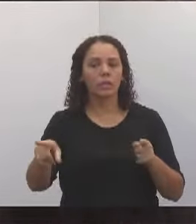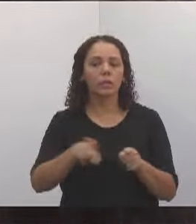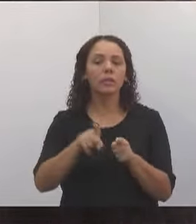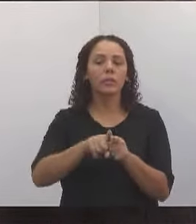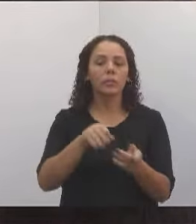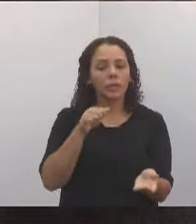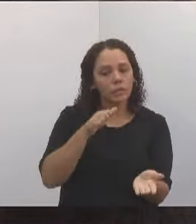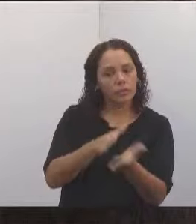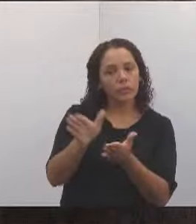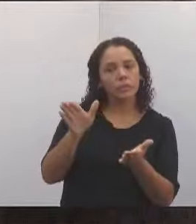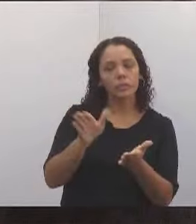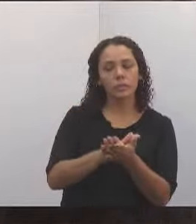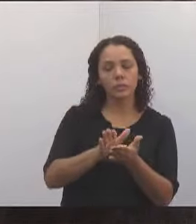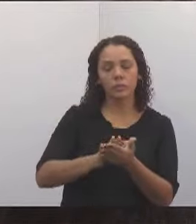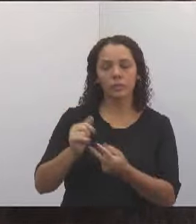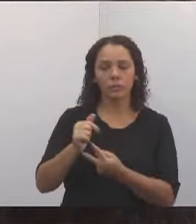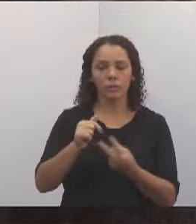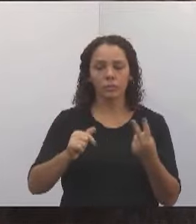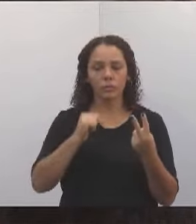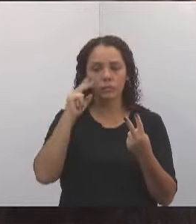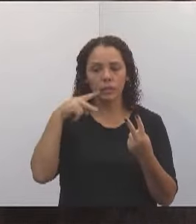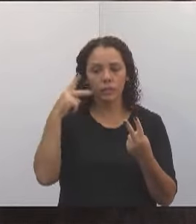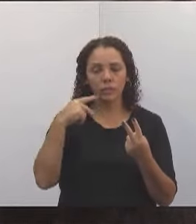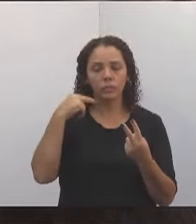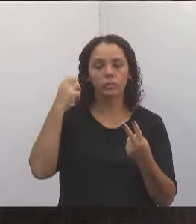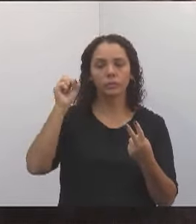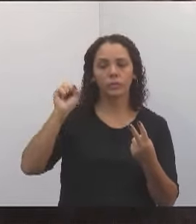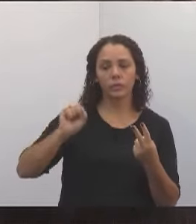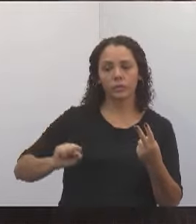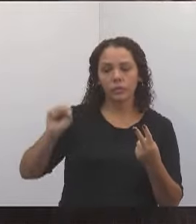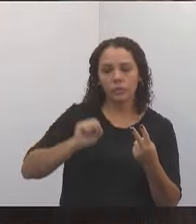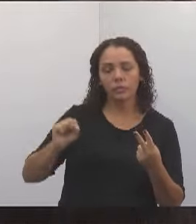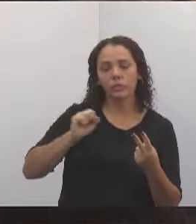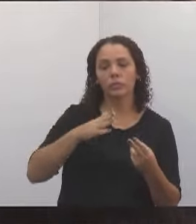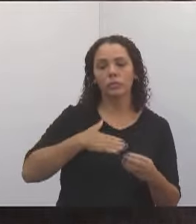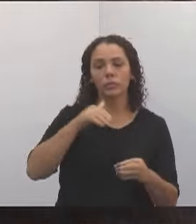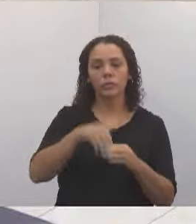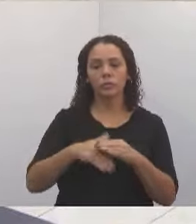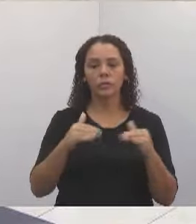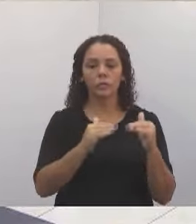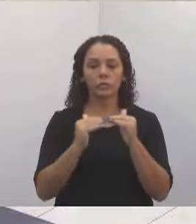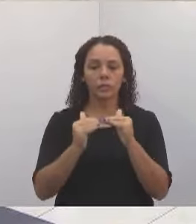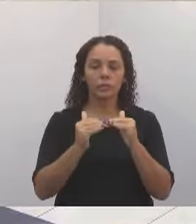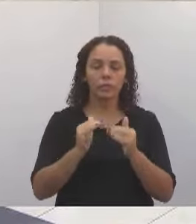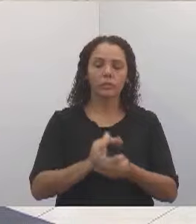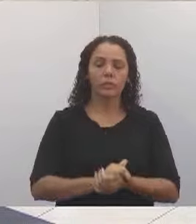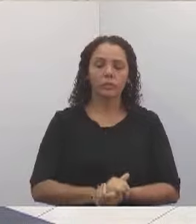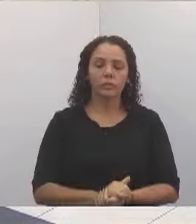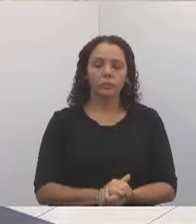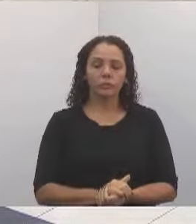uma punição para os assessores. Olha, o meu voto é favorável.